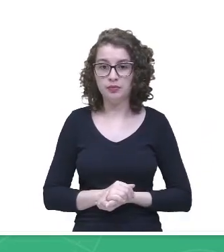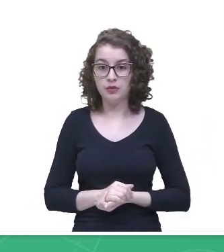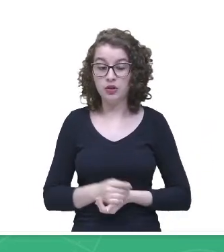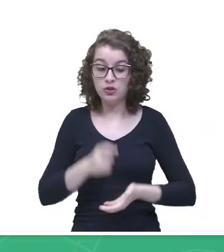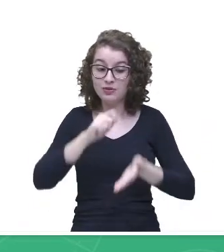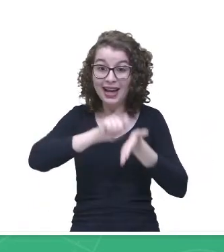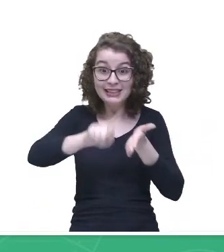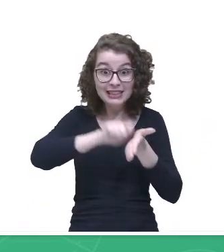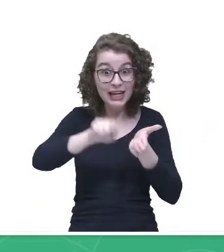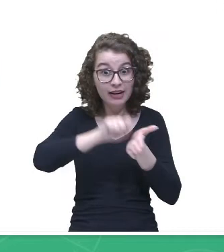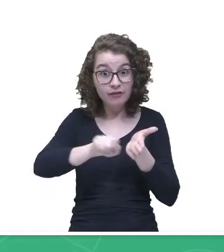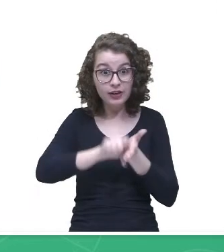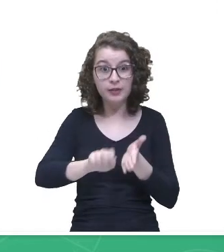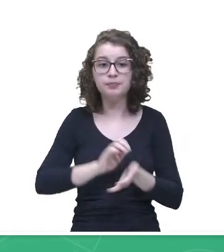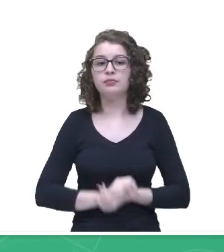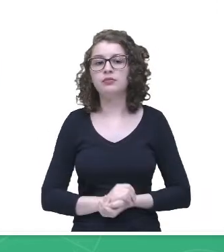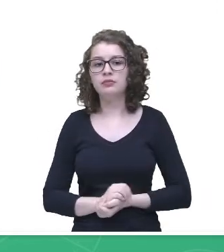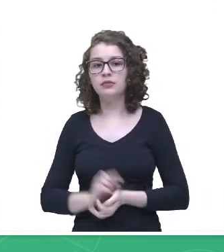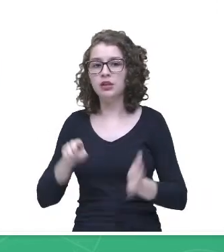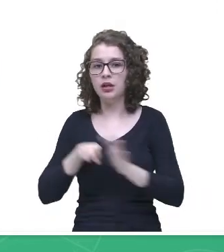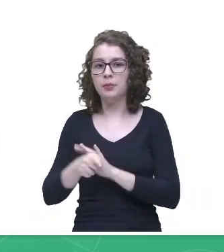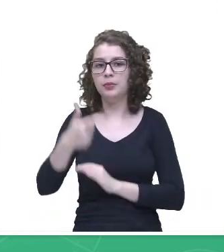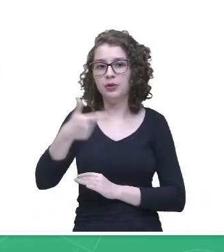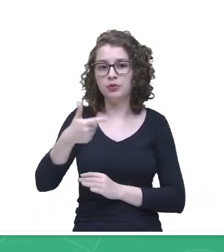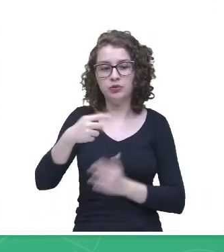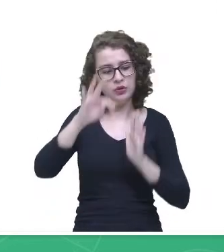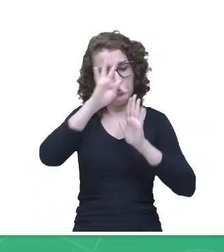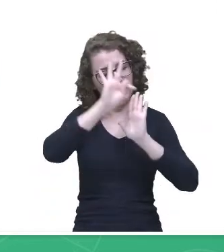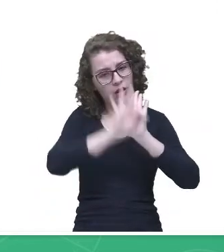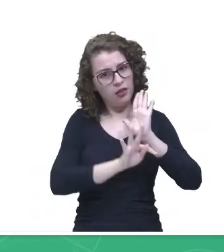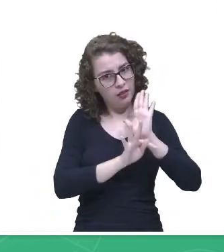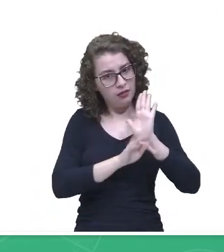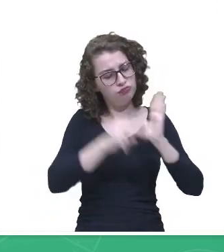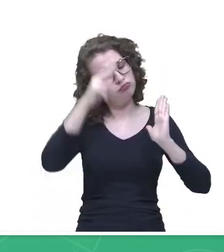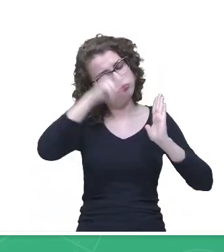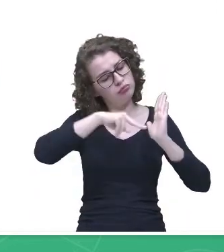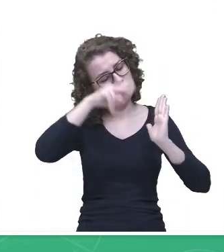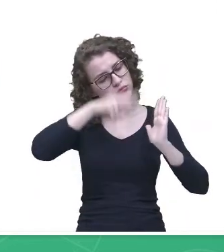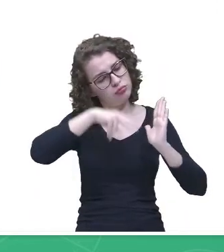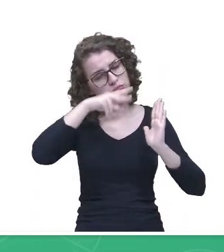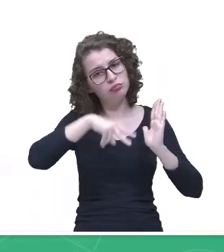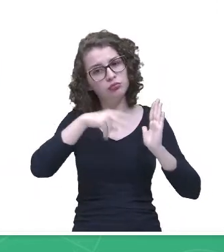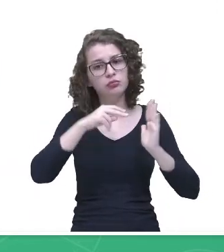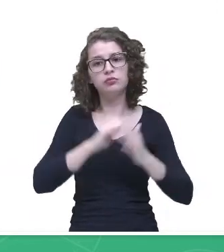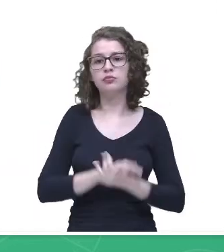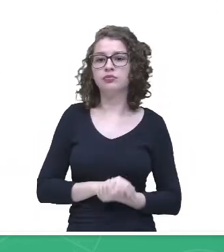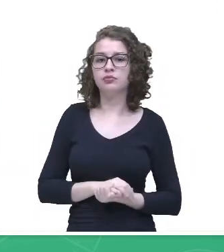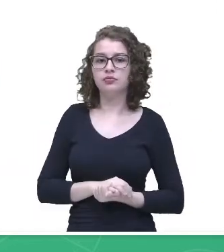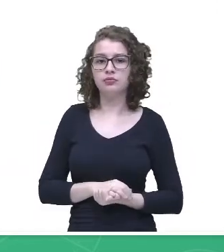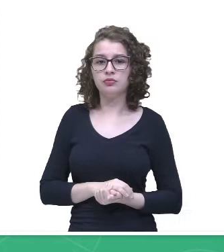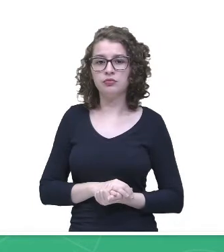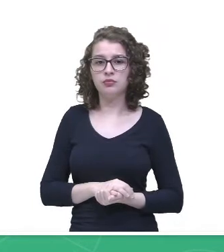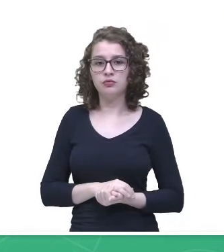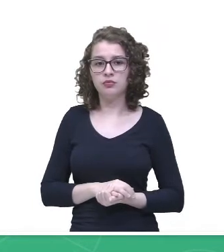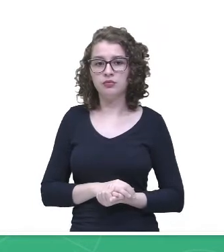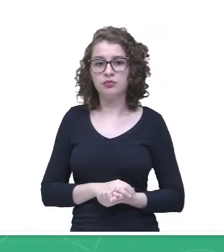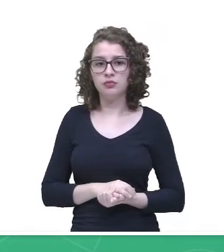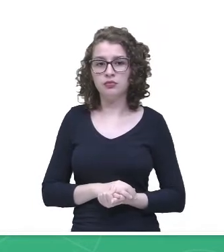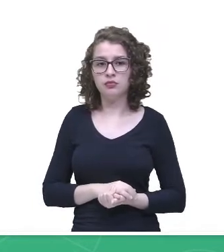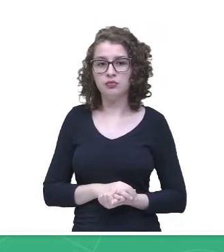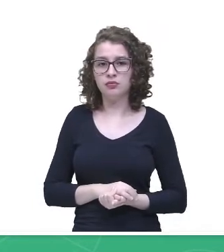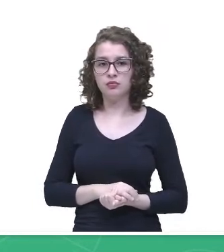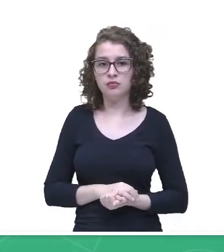escrever. Já na segunda questão, vocês vão ler o texto, tá? Uma questão de vestibular, e fazer o seguinte,